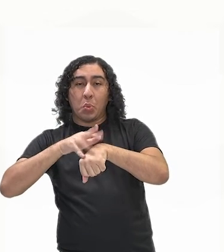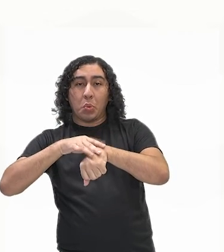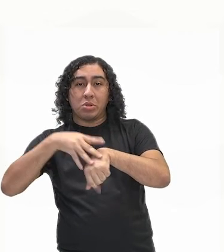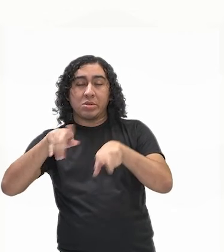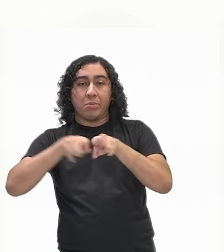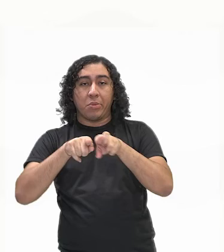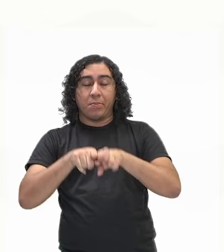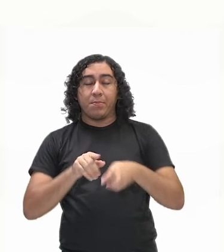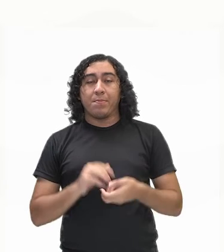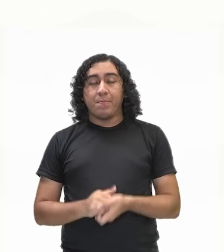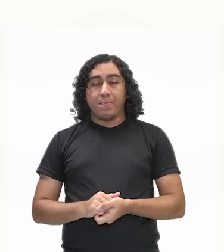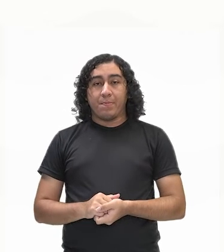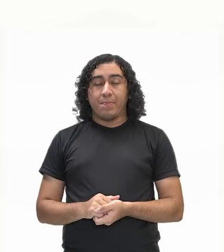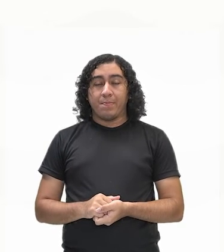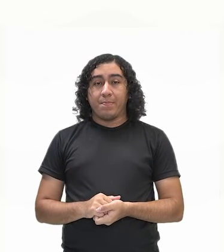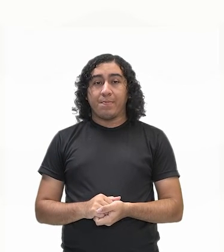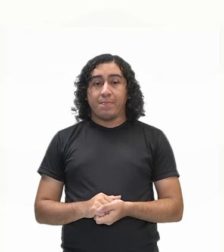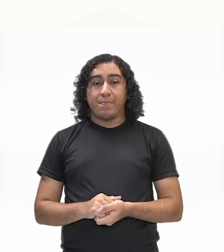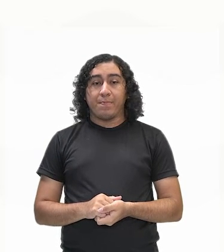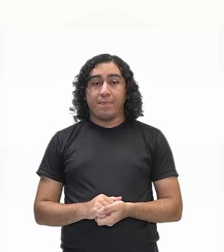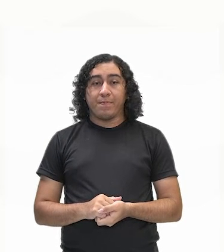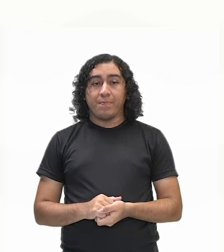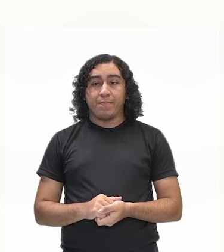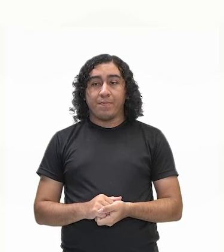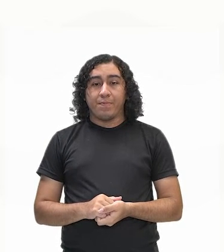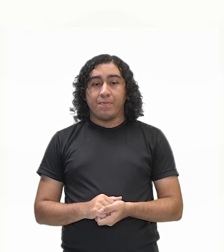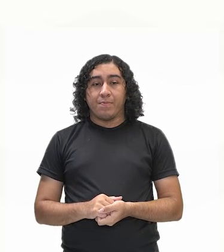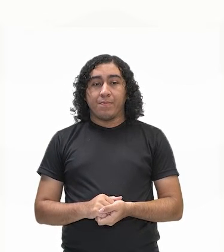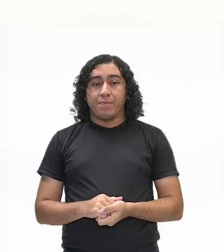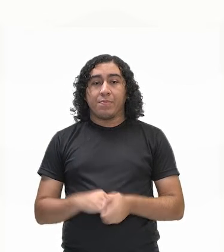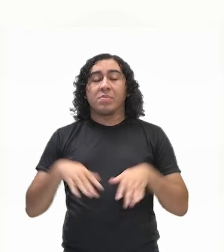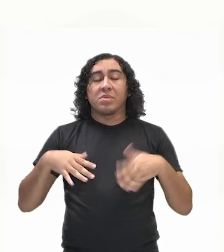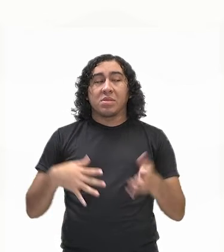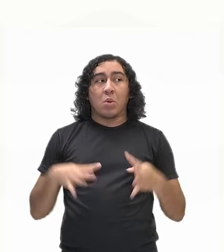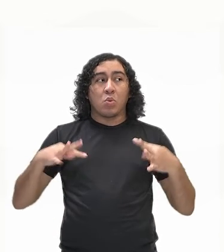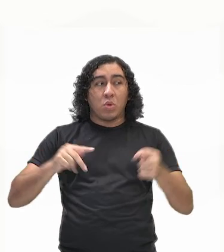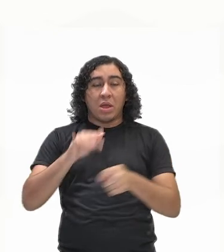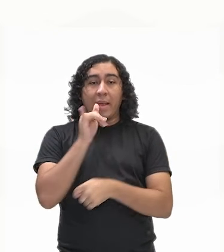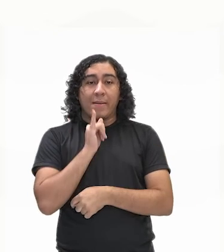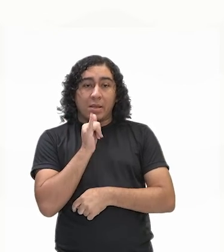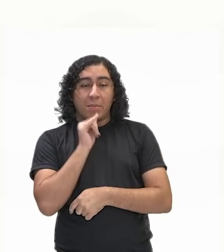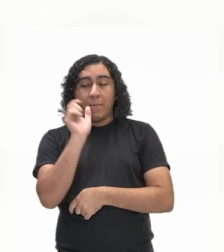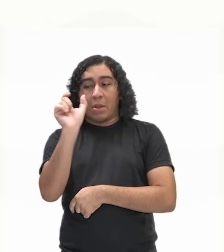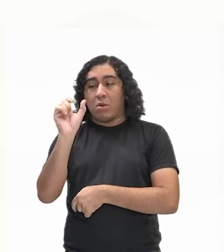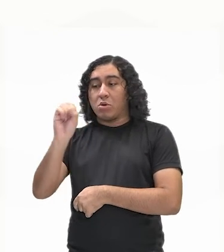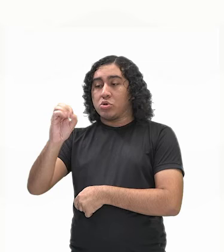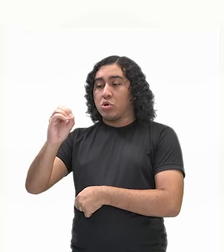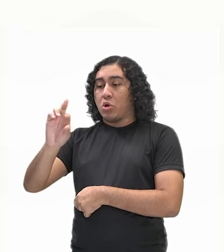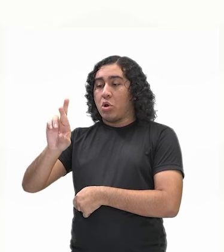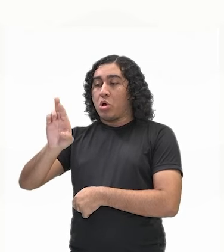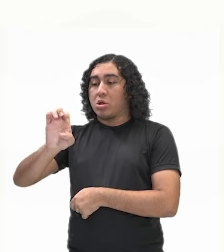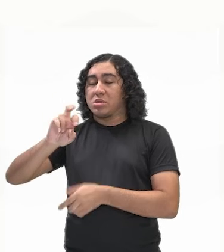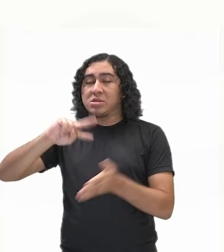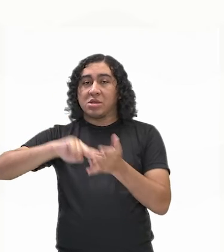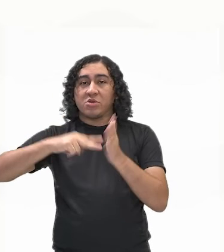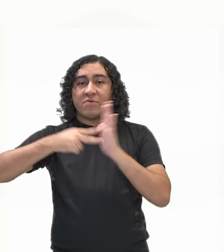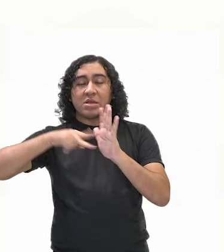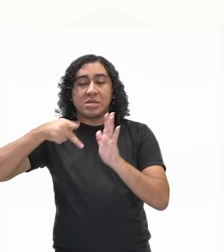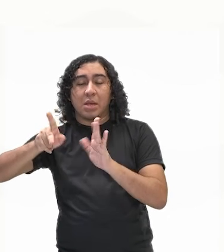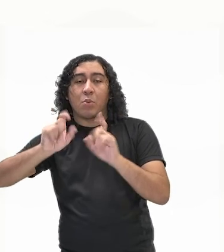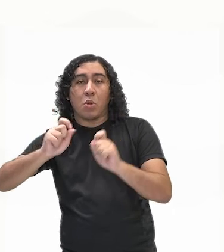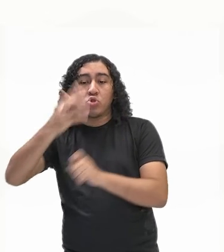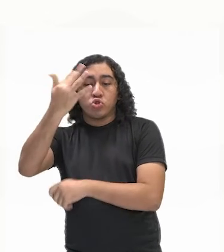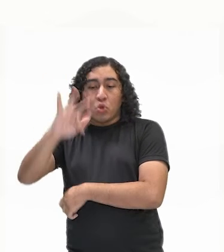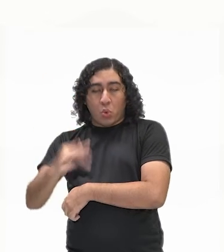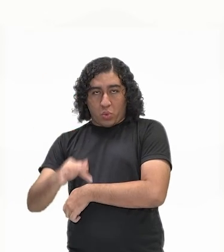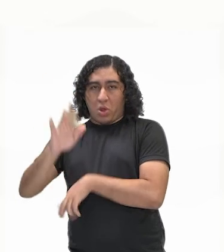e infecções nas nossas mãos, tá certo? Então, esses exemplos aqui, a palavrinha sore vai ter